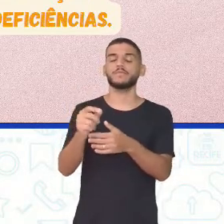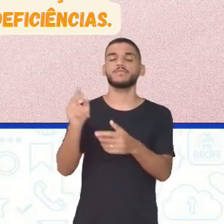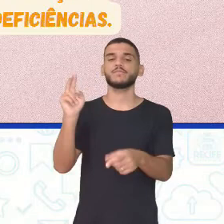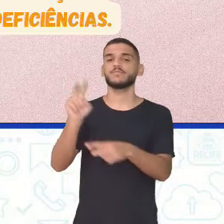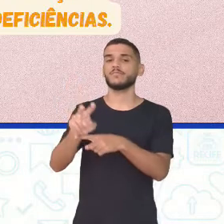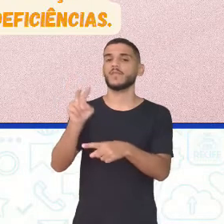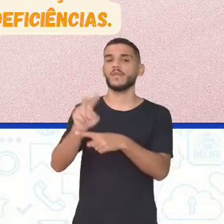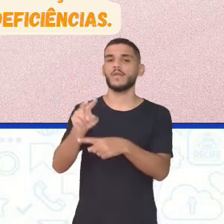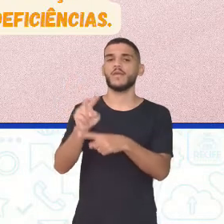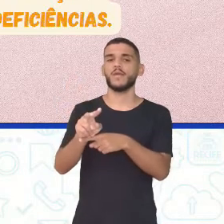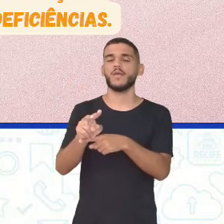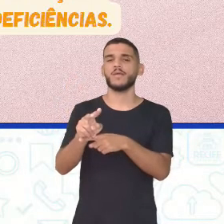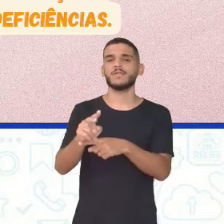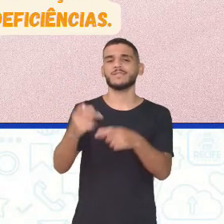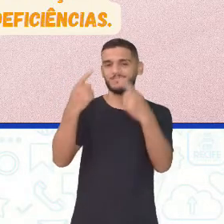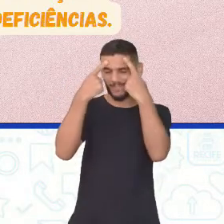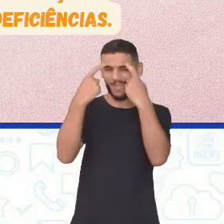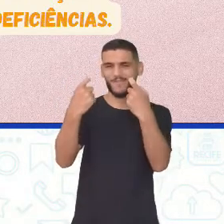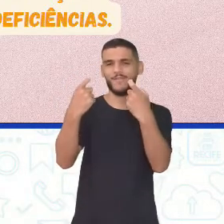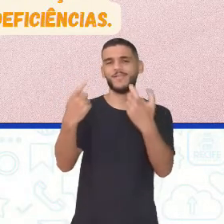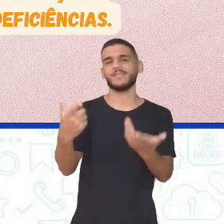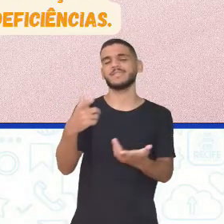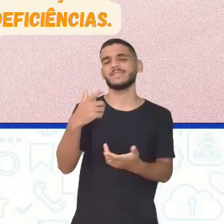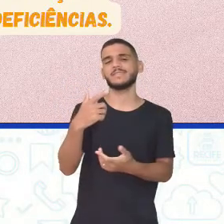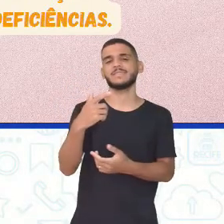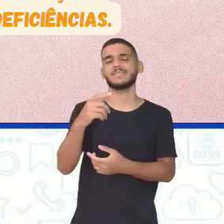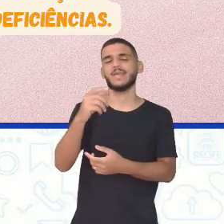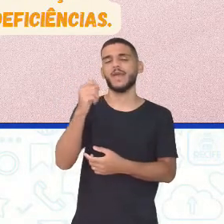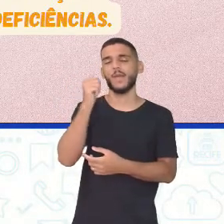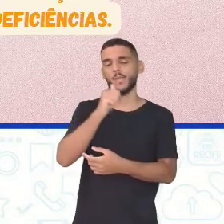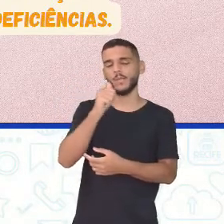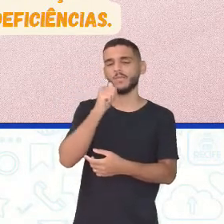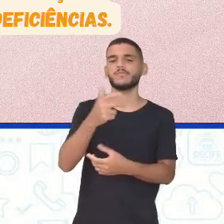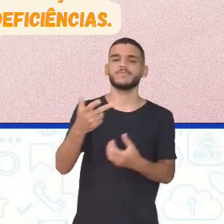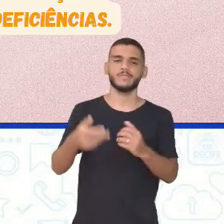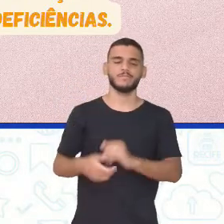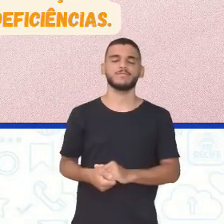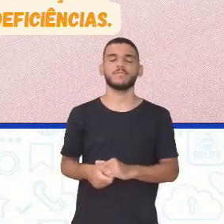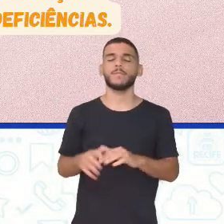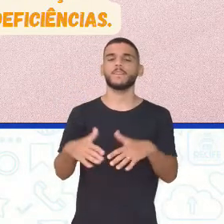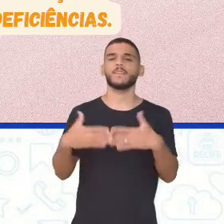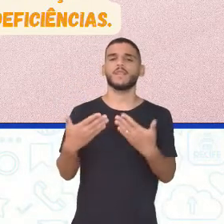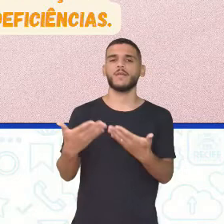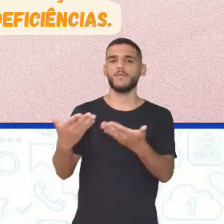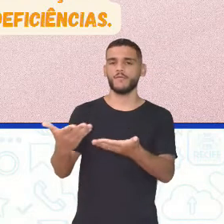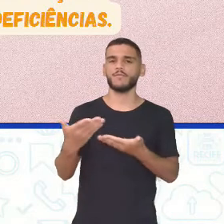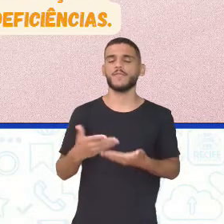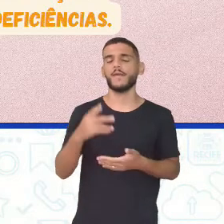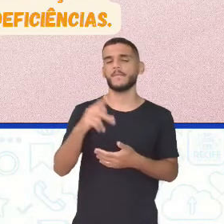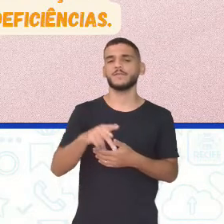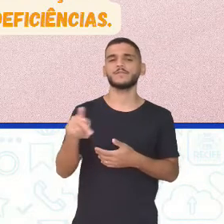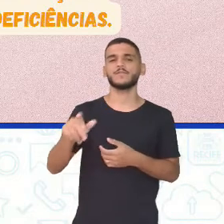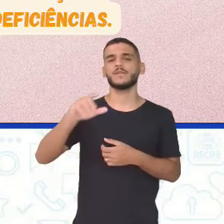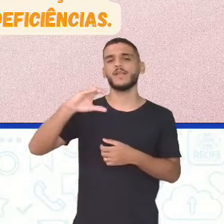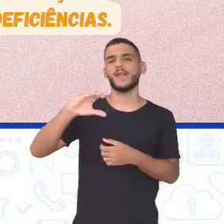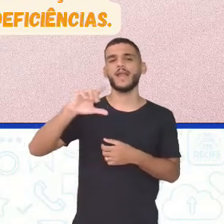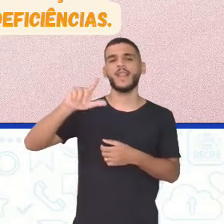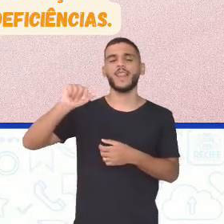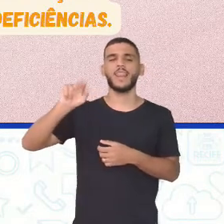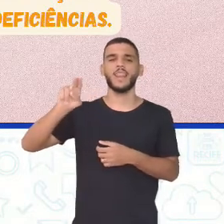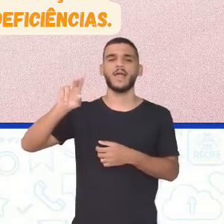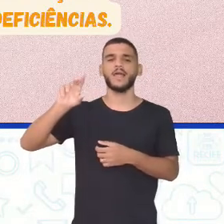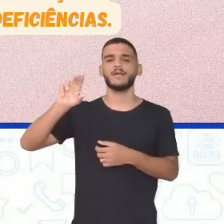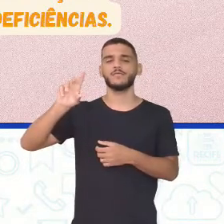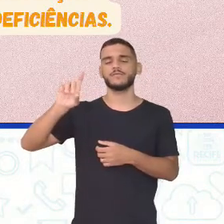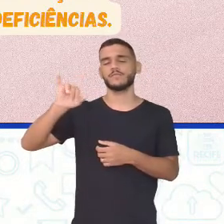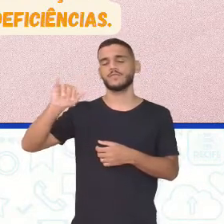prevenção e combate à violência contra a mulher. Então, para isso, eu vou convidar a professora Cláudia, que ela tem um recadinho para a